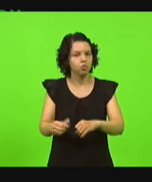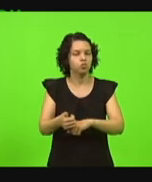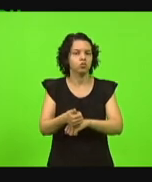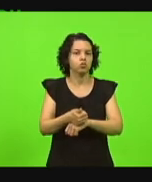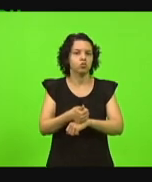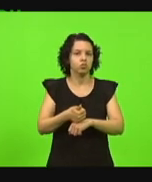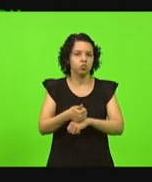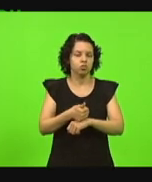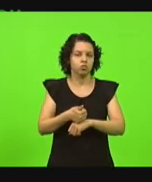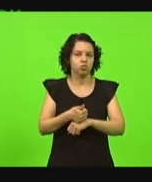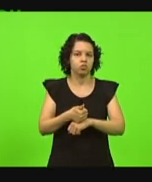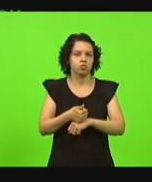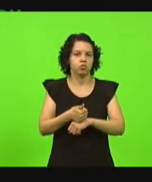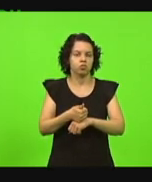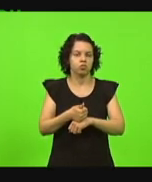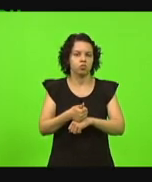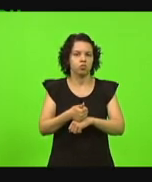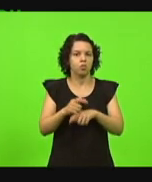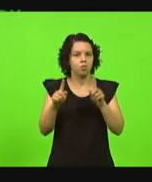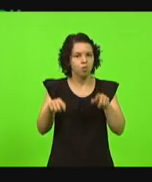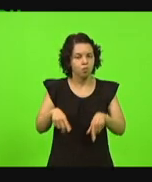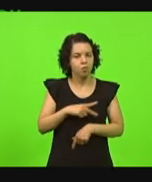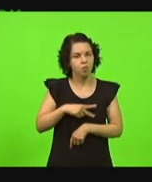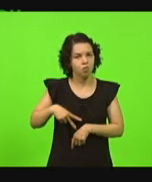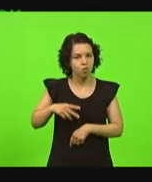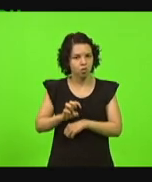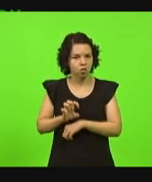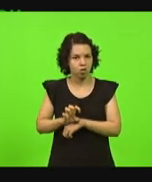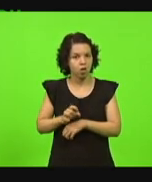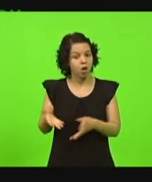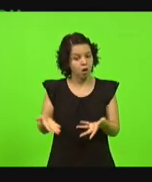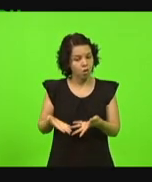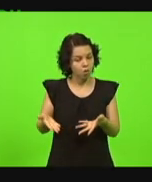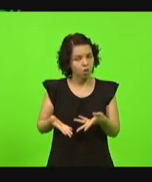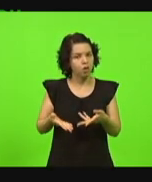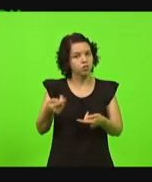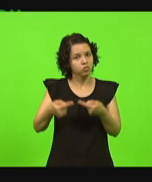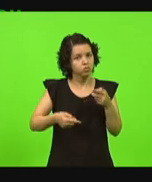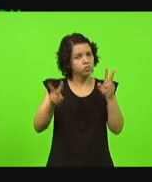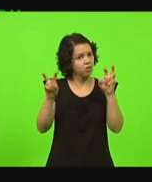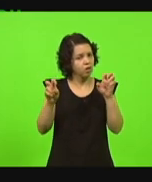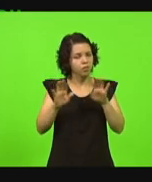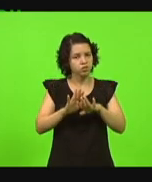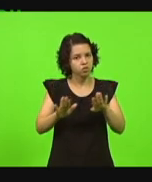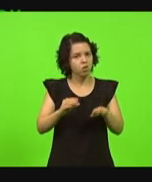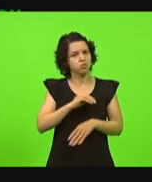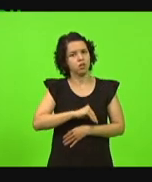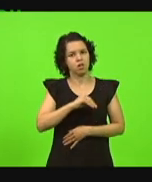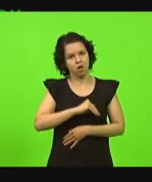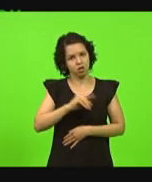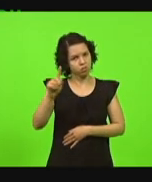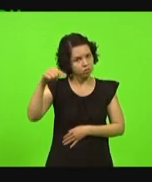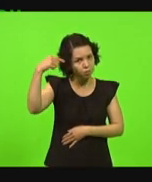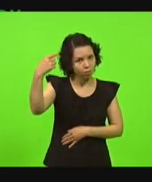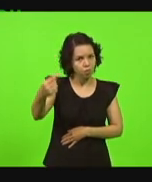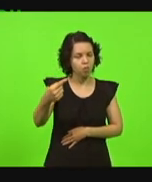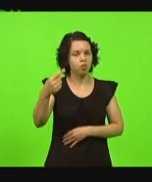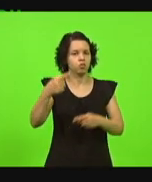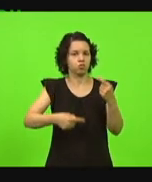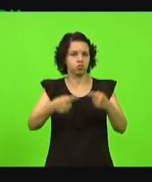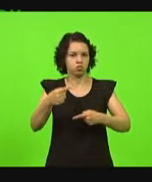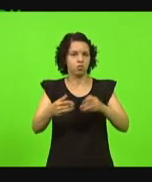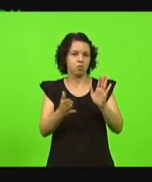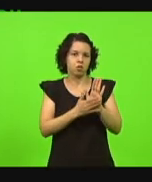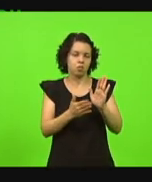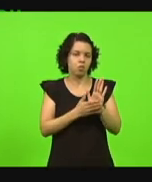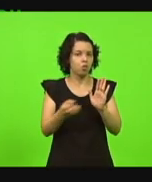estão no mesmo padrão. Agora vamos tratar da questão salarial e o governo tem um compromisso de depois discutir e propor um novo